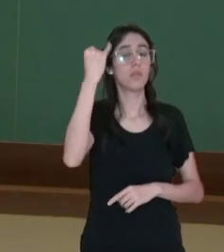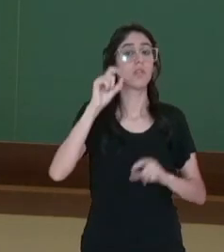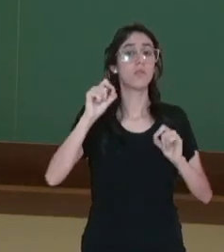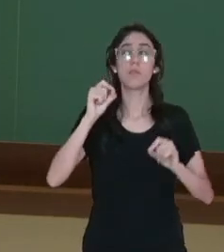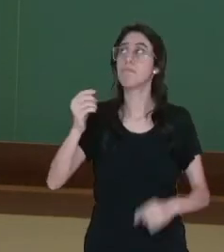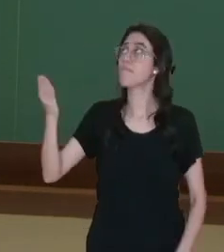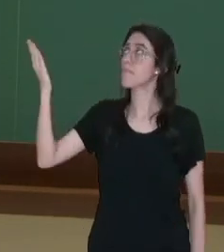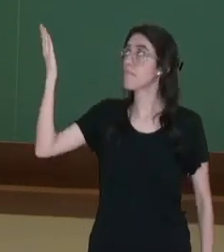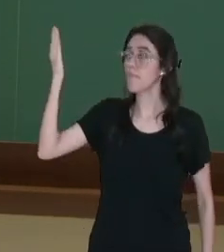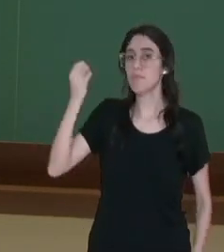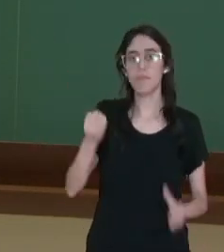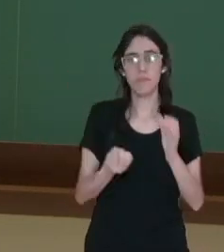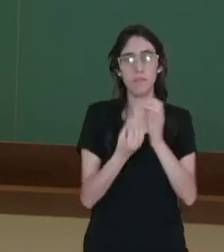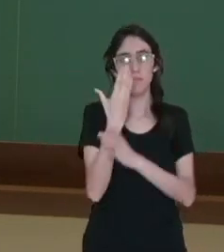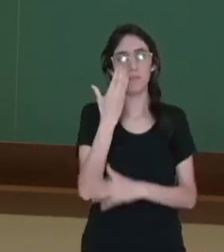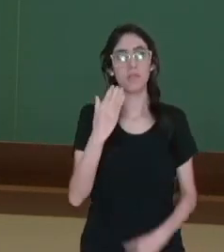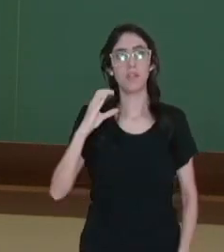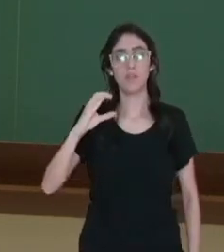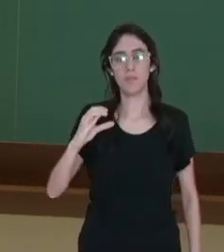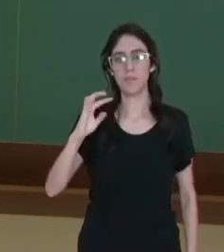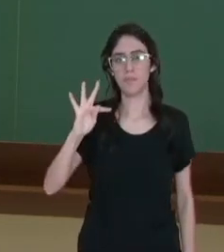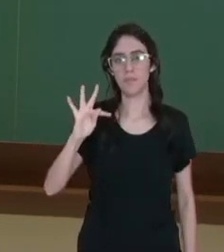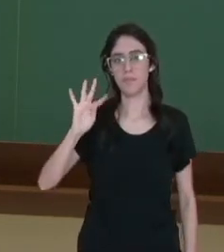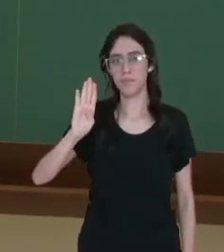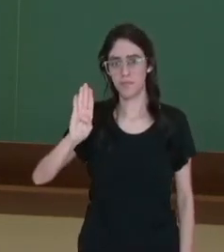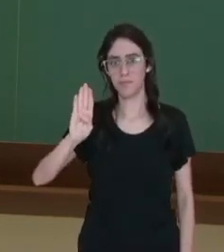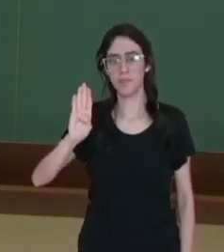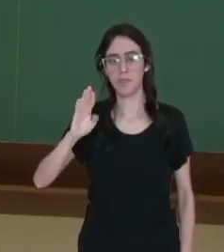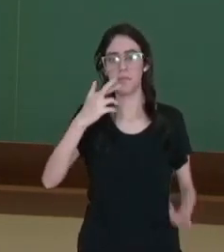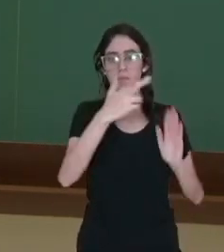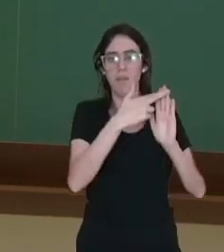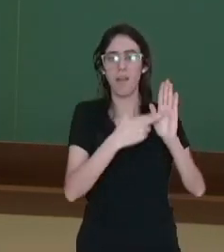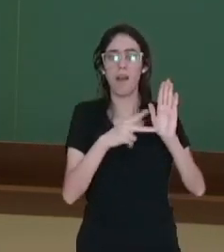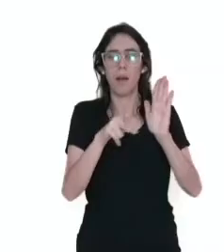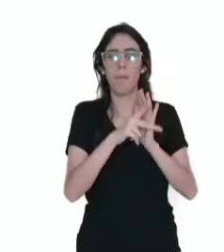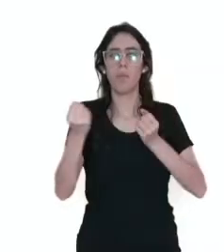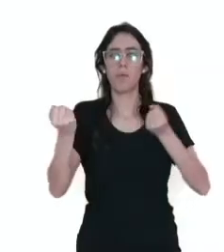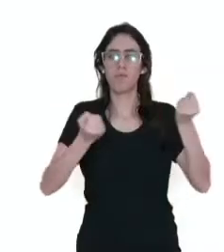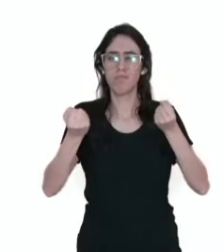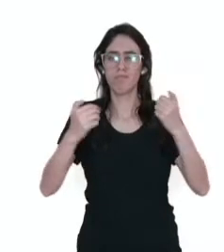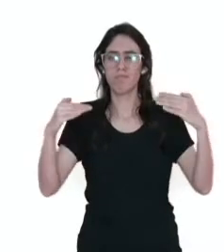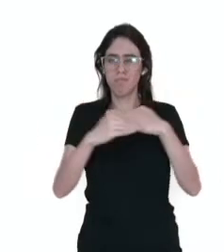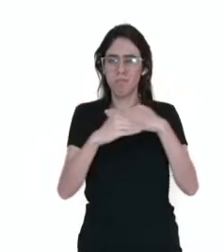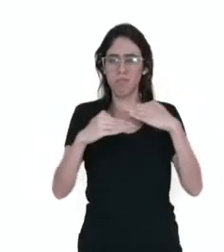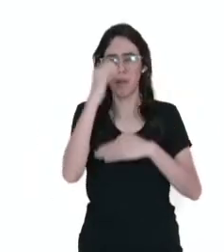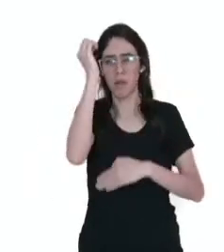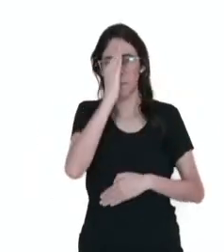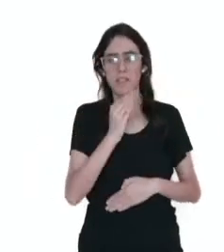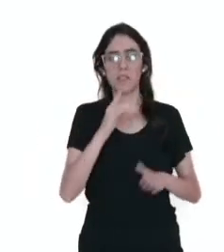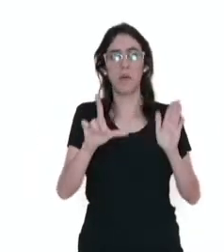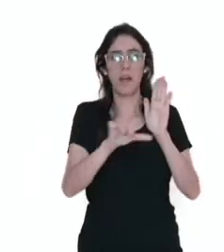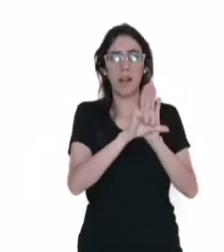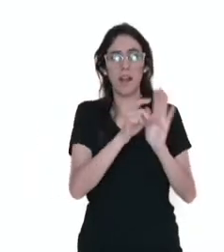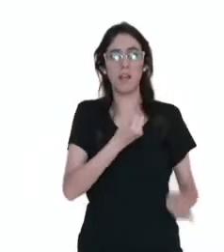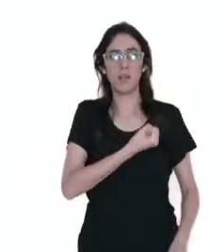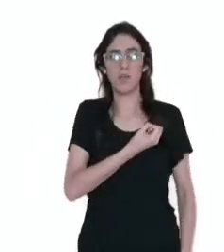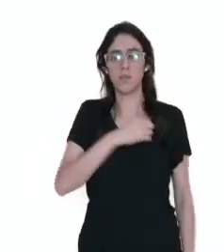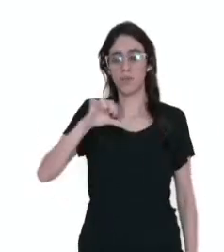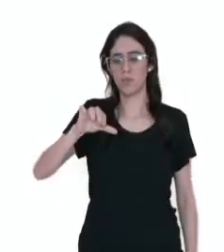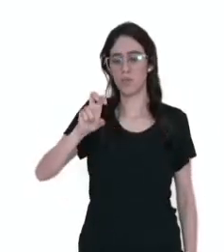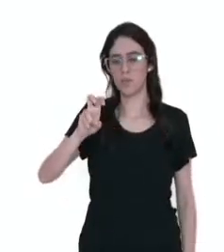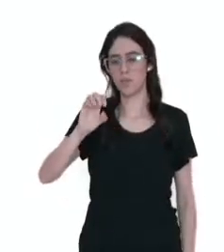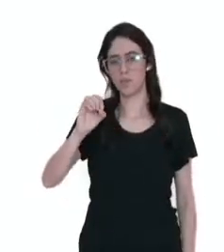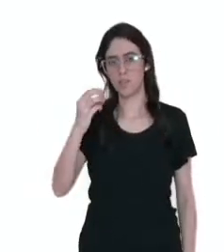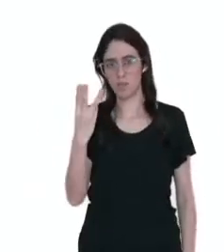trânsito, a criação do Código de Trânsito Brasileiro, que é a Lei 9503 de